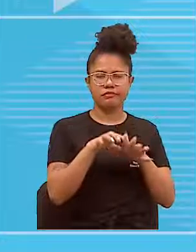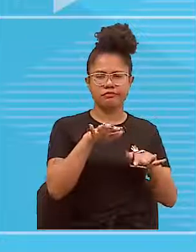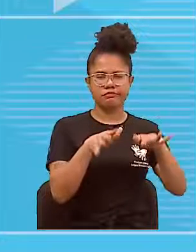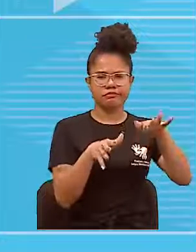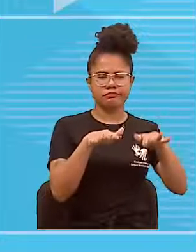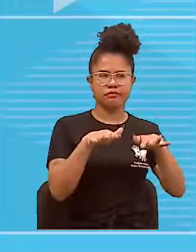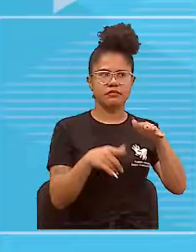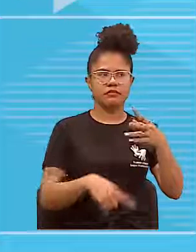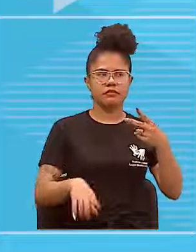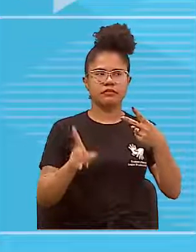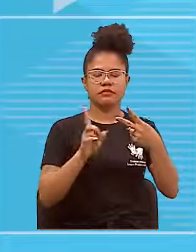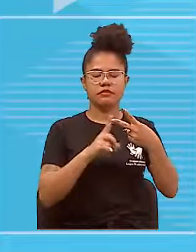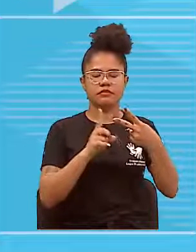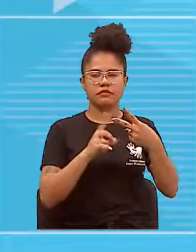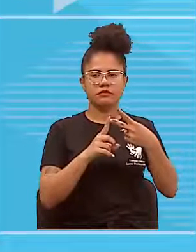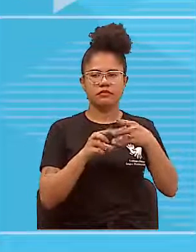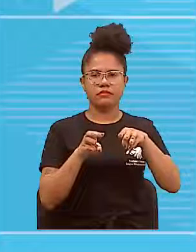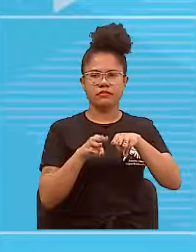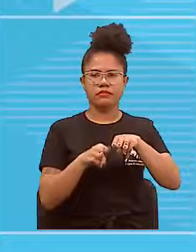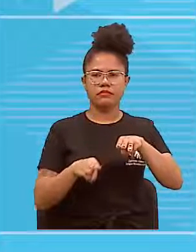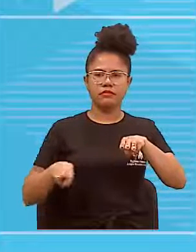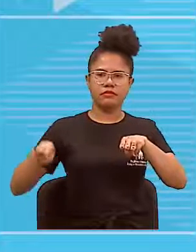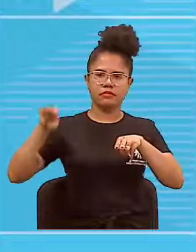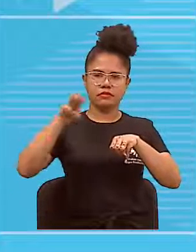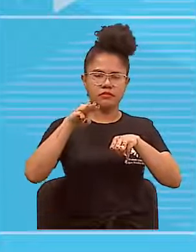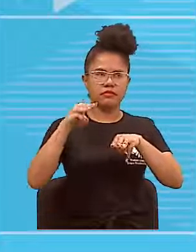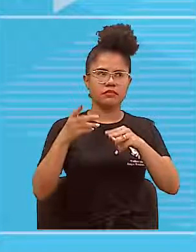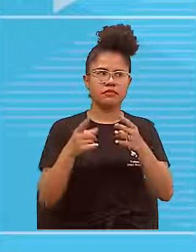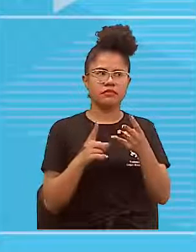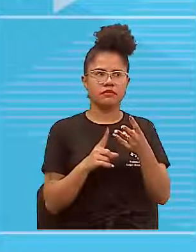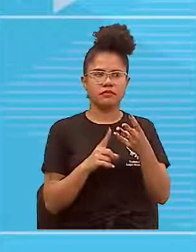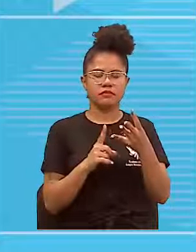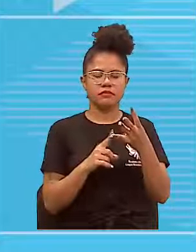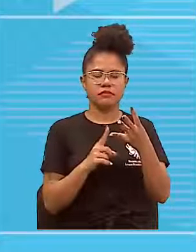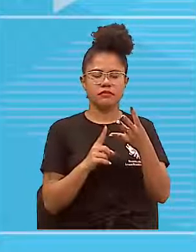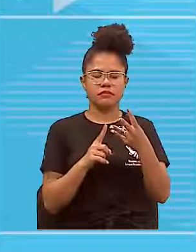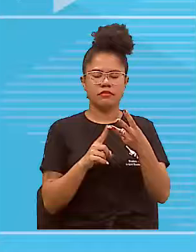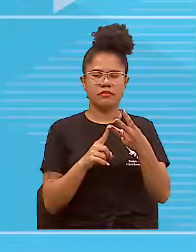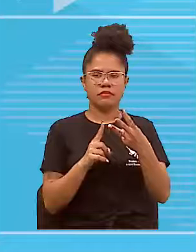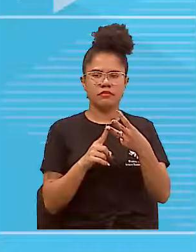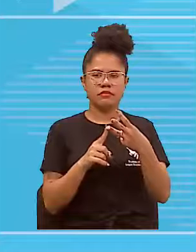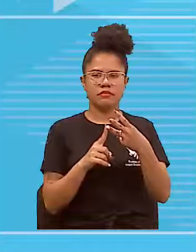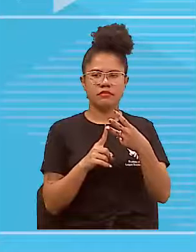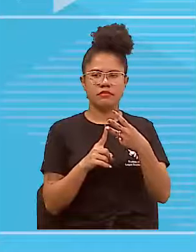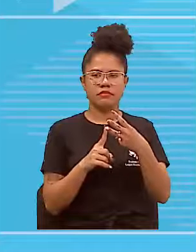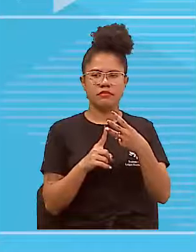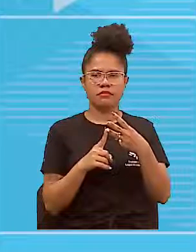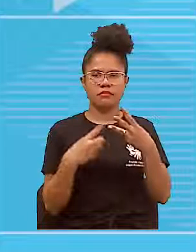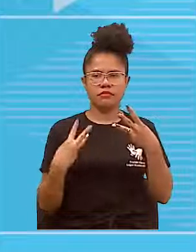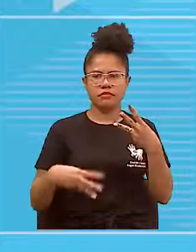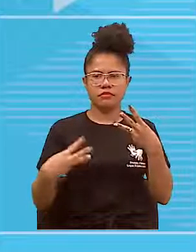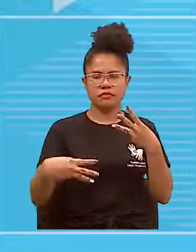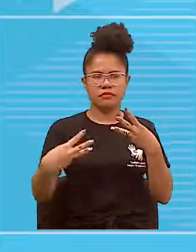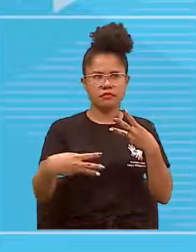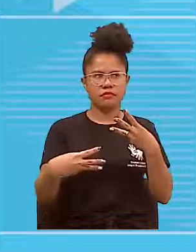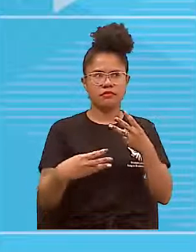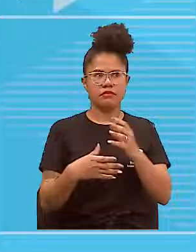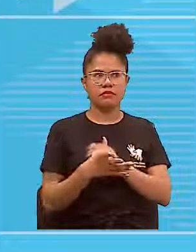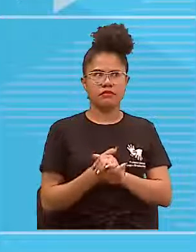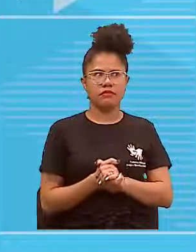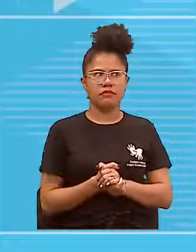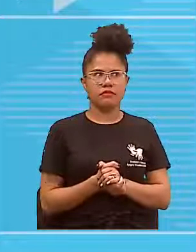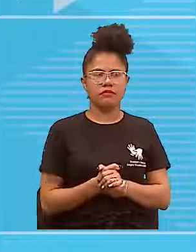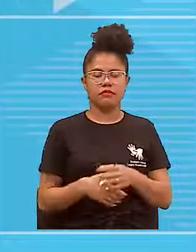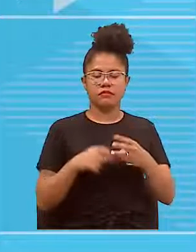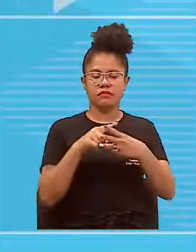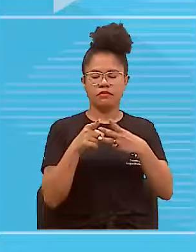dados. Nós vamos ver a mediana e nós vamos ver a moda. São três assuntos para